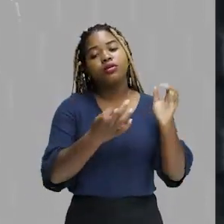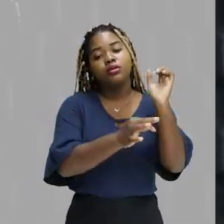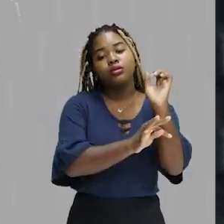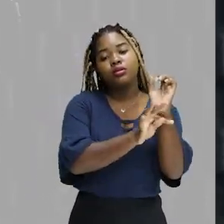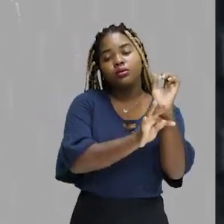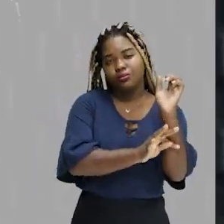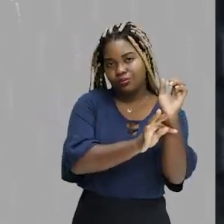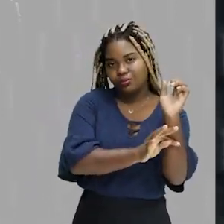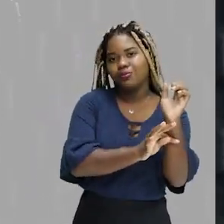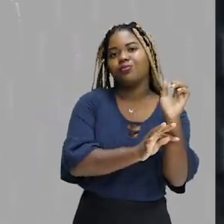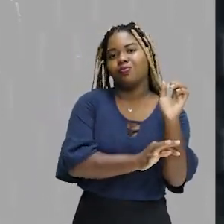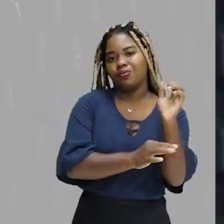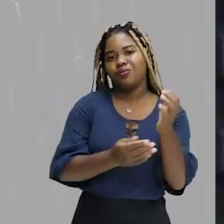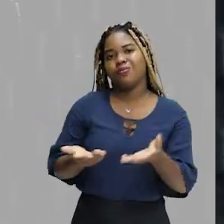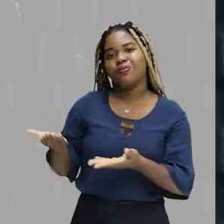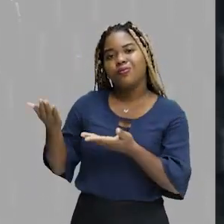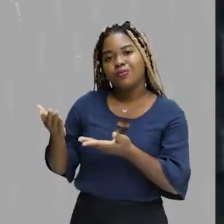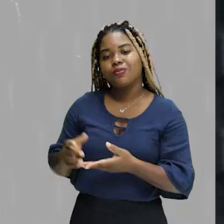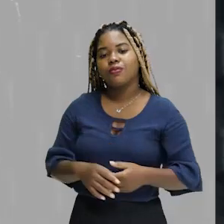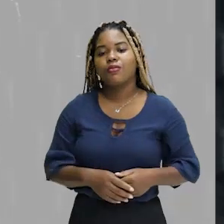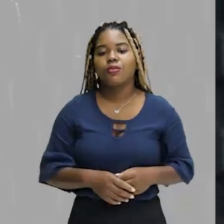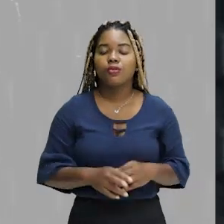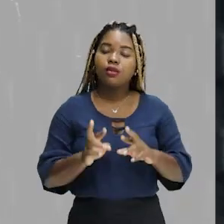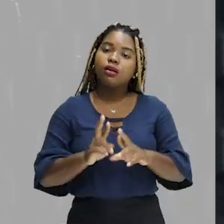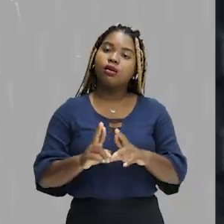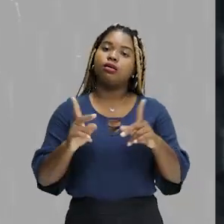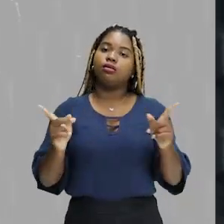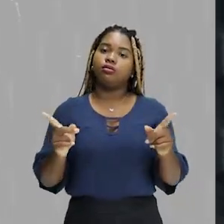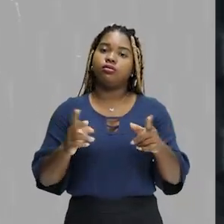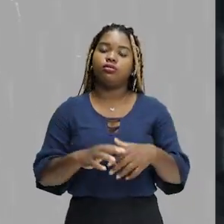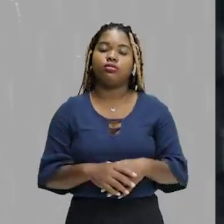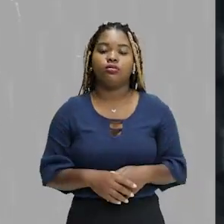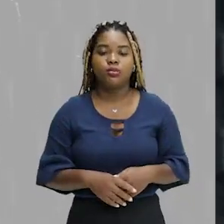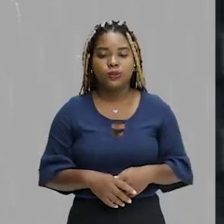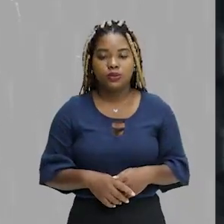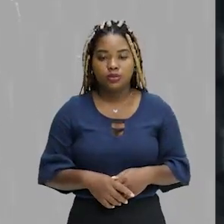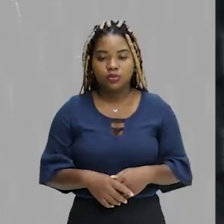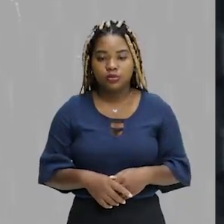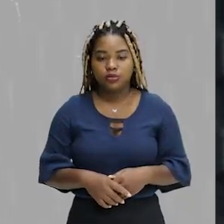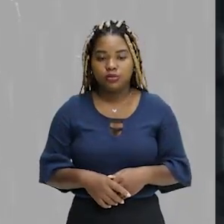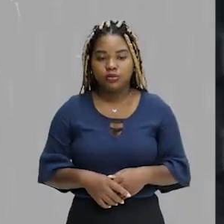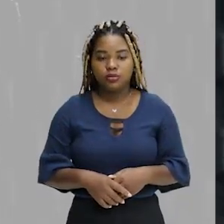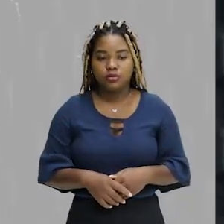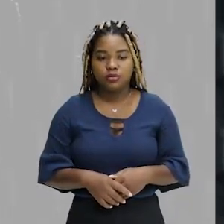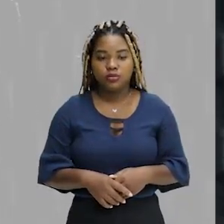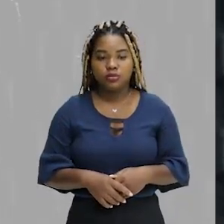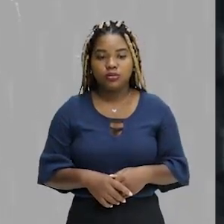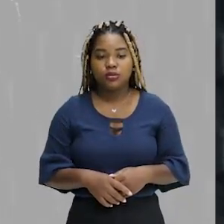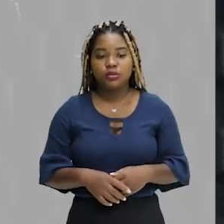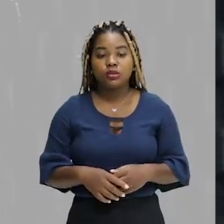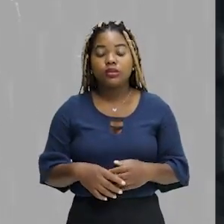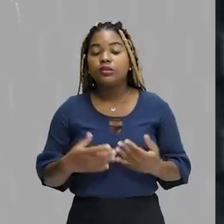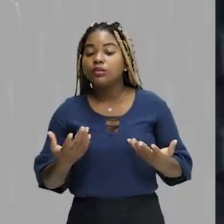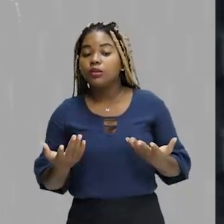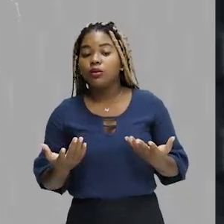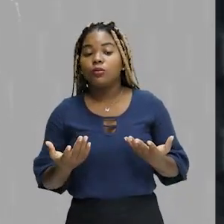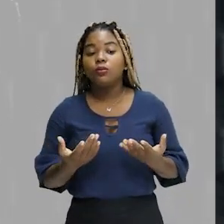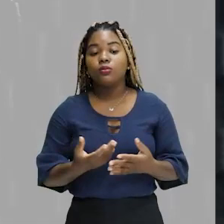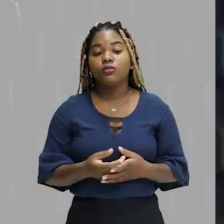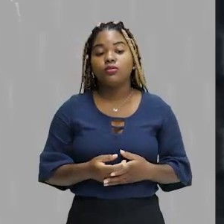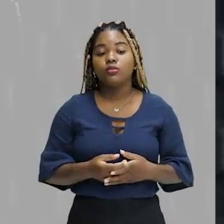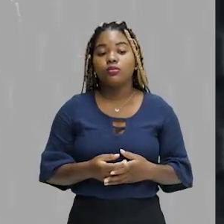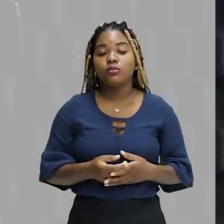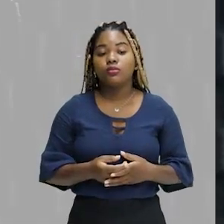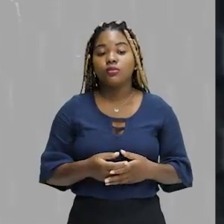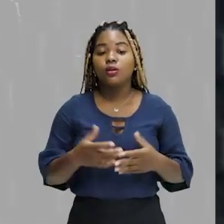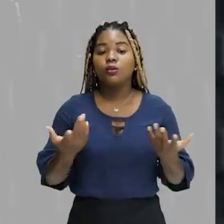temperatura ou ponto de ebulição. São temperaturas diferentes. Os compostos acima são, né, entre